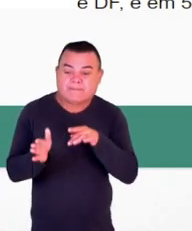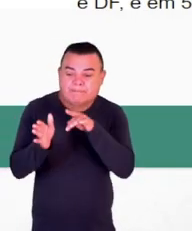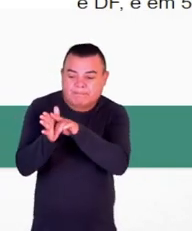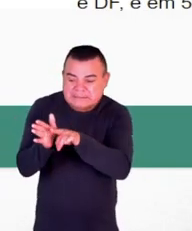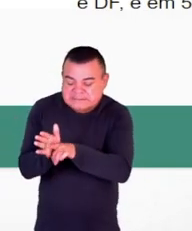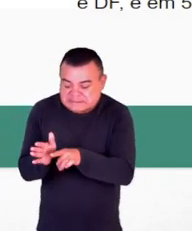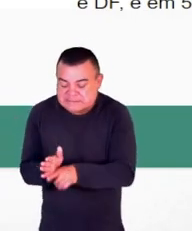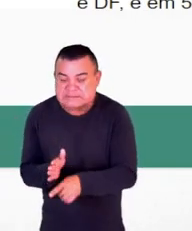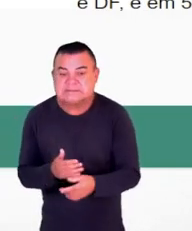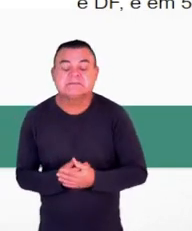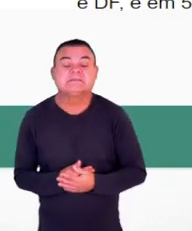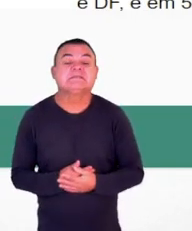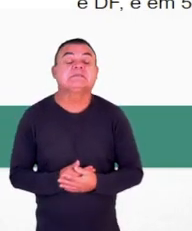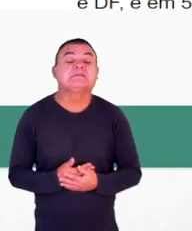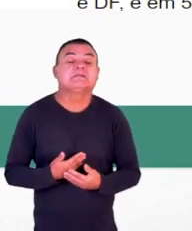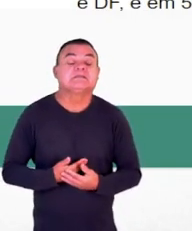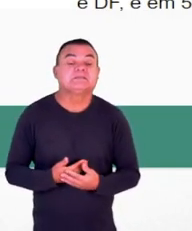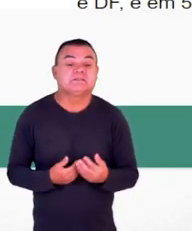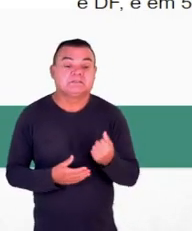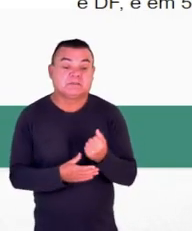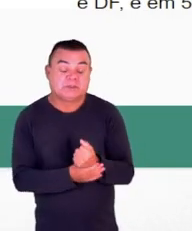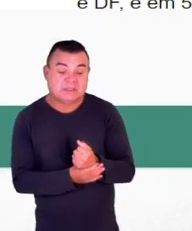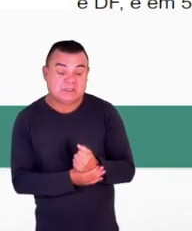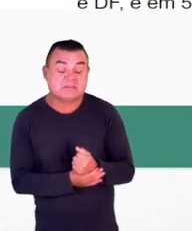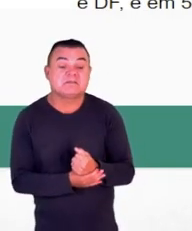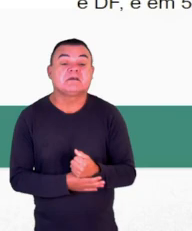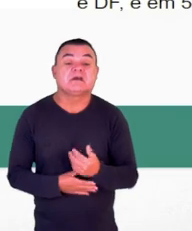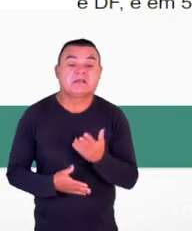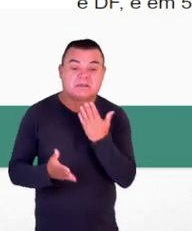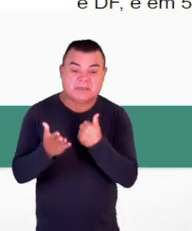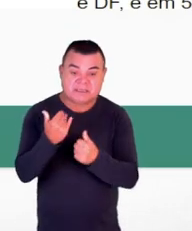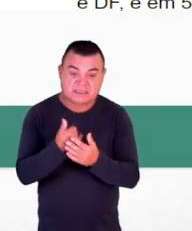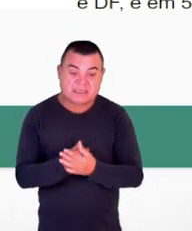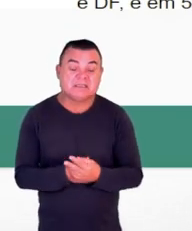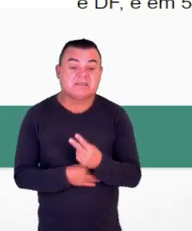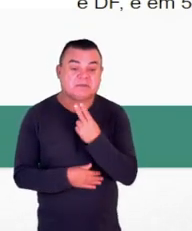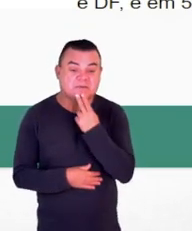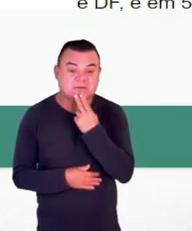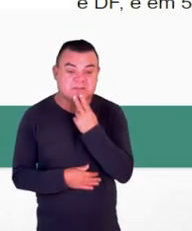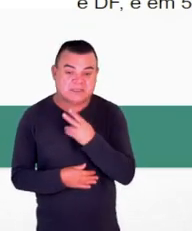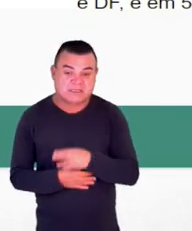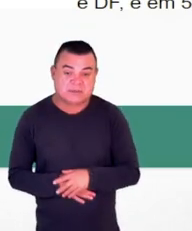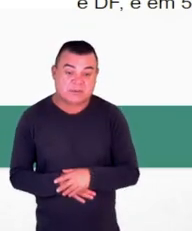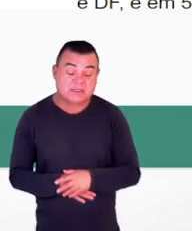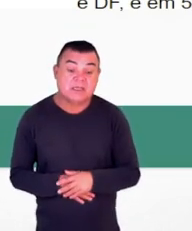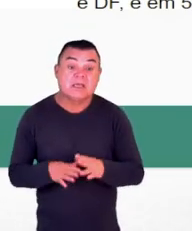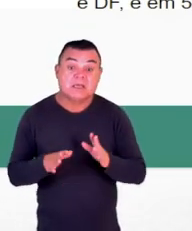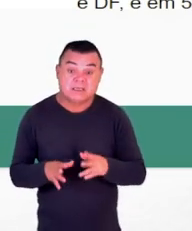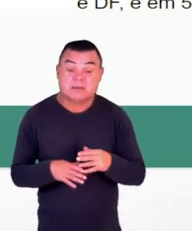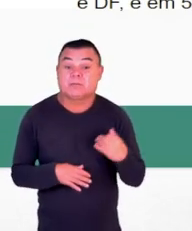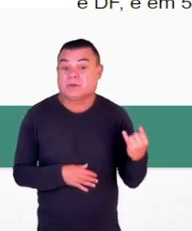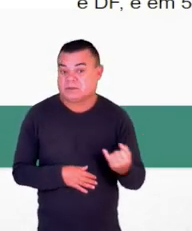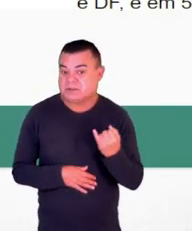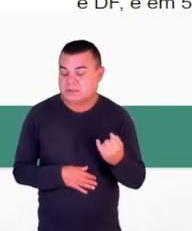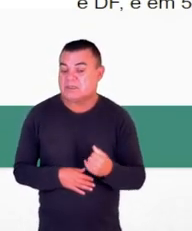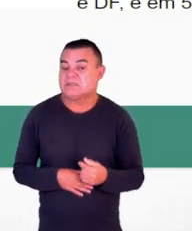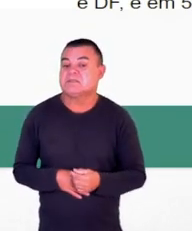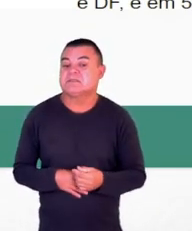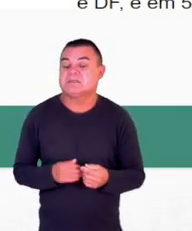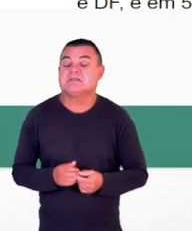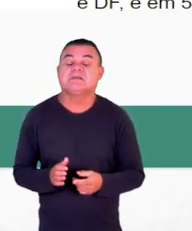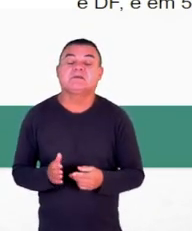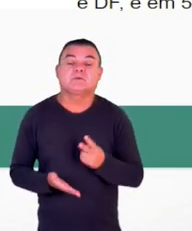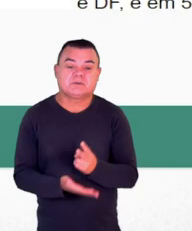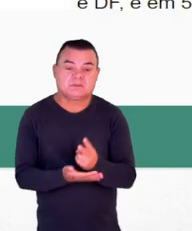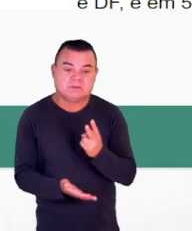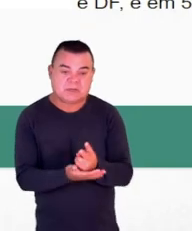alimentária nutricional eu acho que é importante eh eh enfatizar a persistência né da sociedade civil e manter essa agenda viva